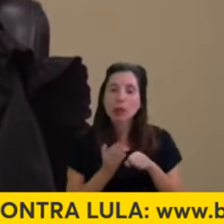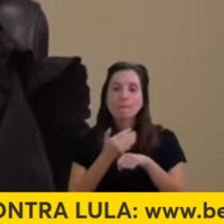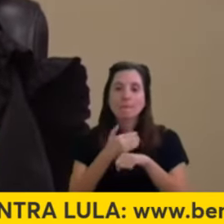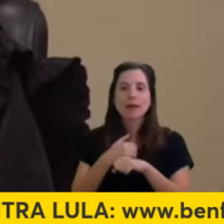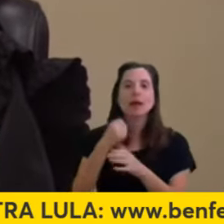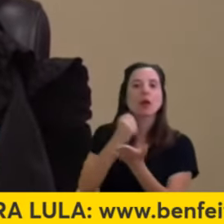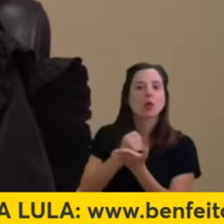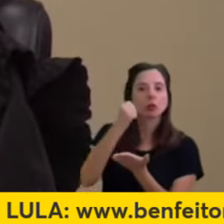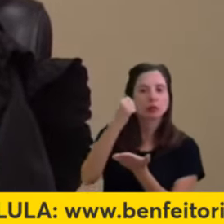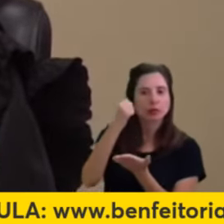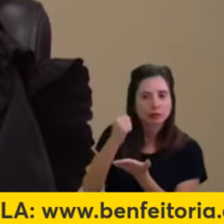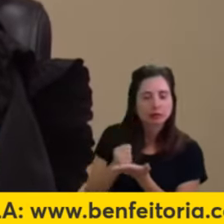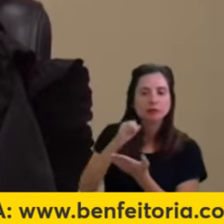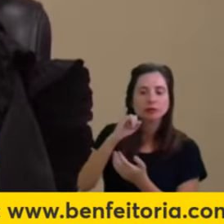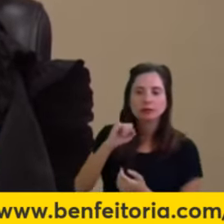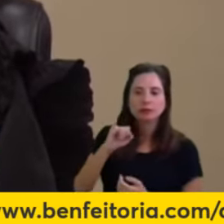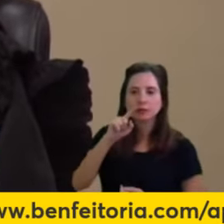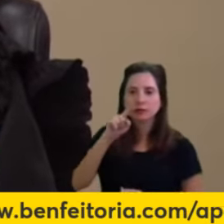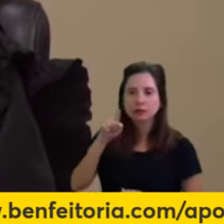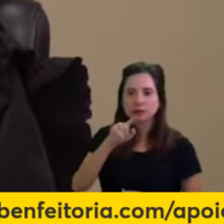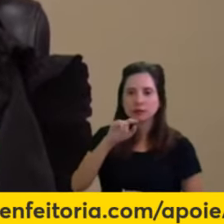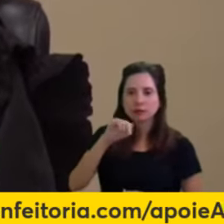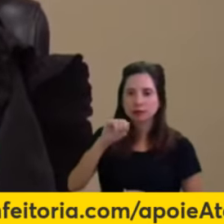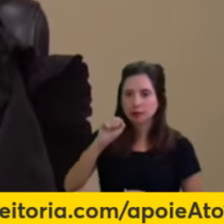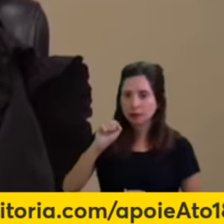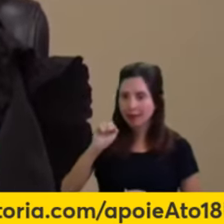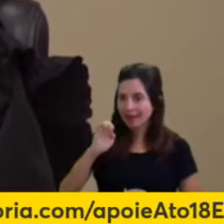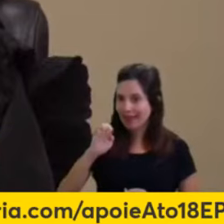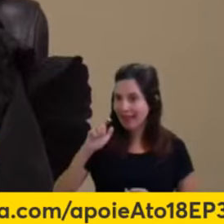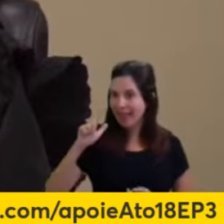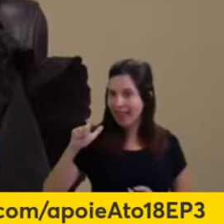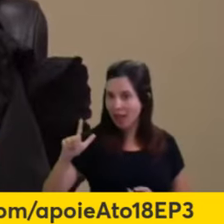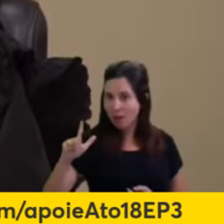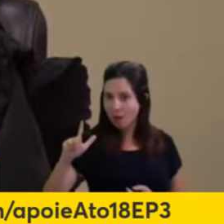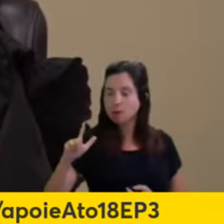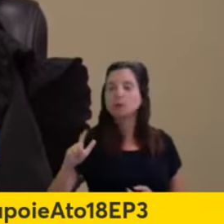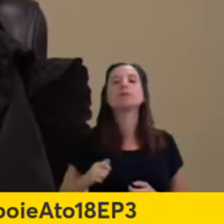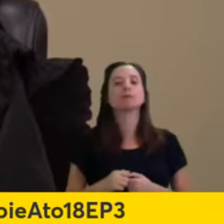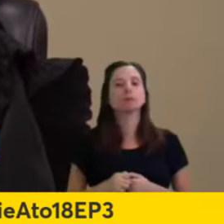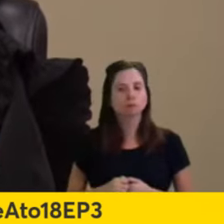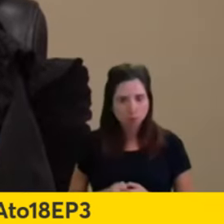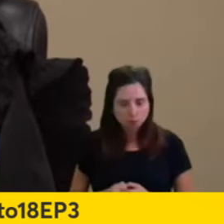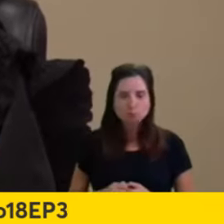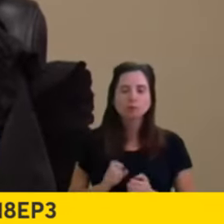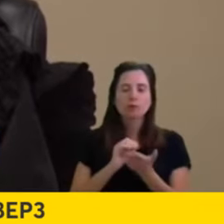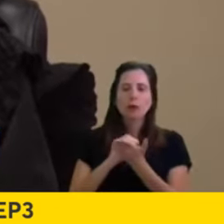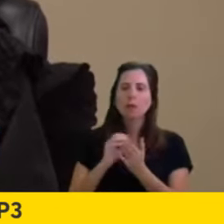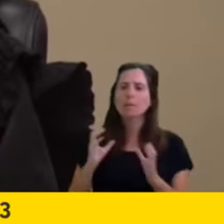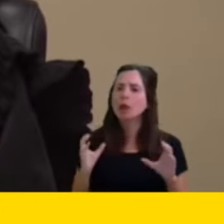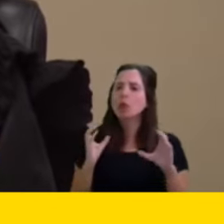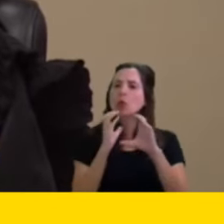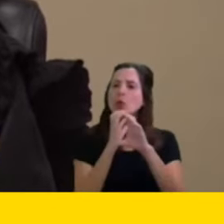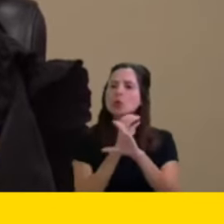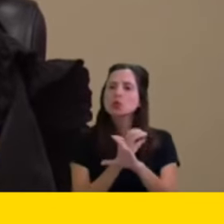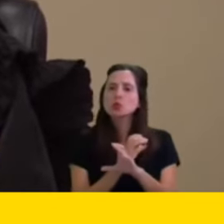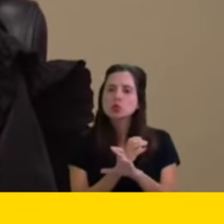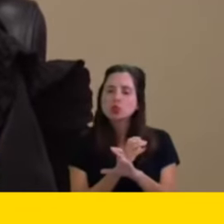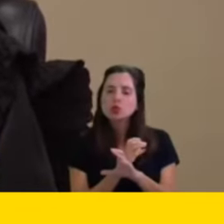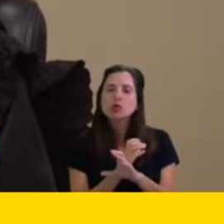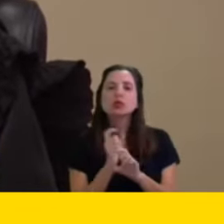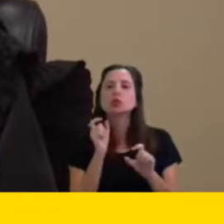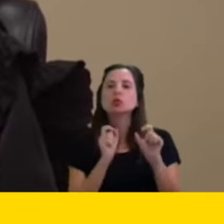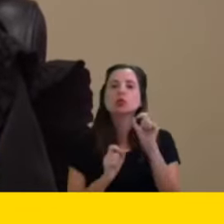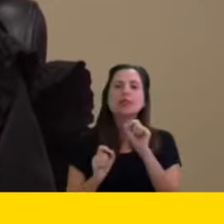usal para no período eleitoral dito como assessor político são circunstâncias insuficientes para concluir conduzir para a conclusão de